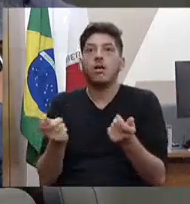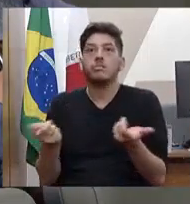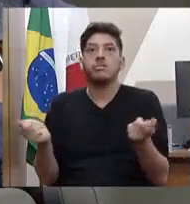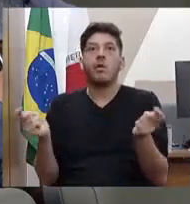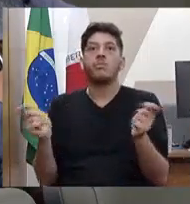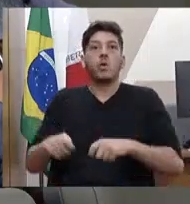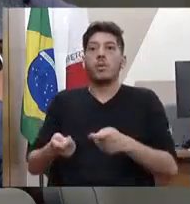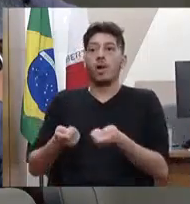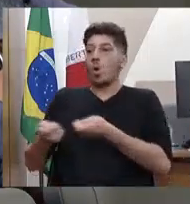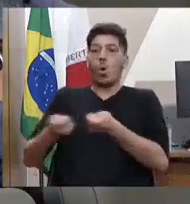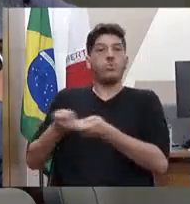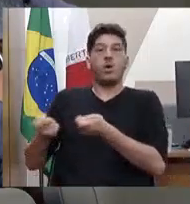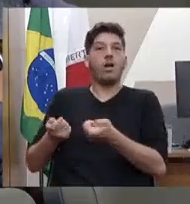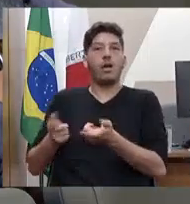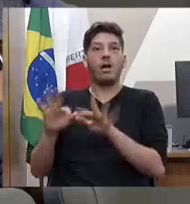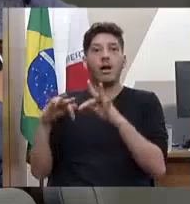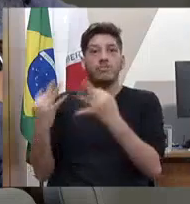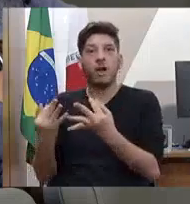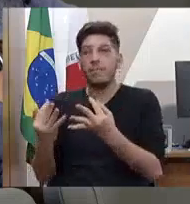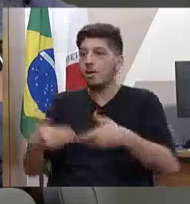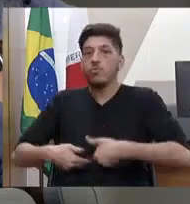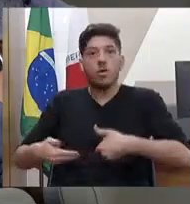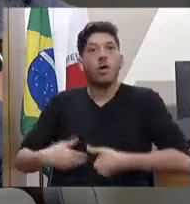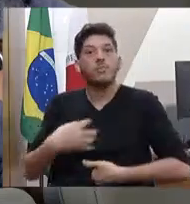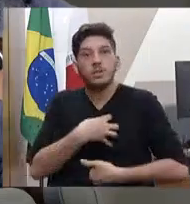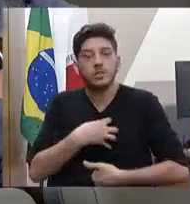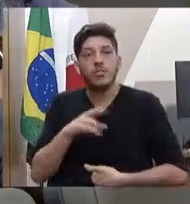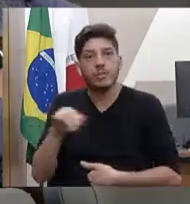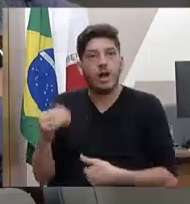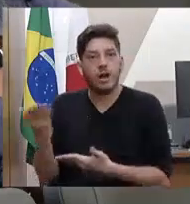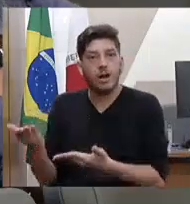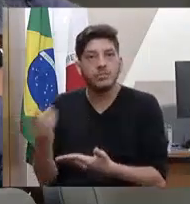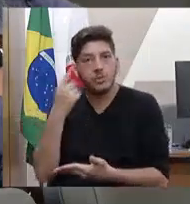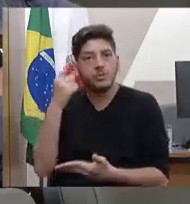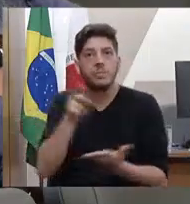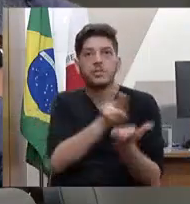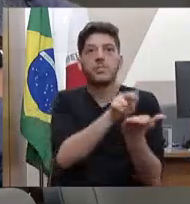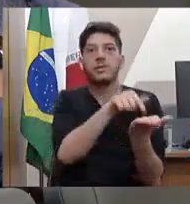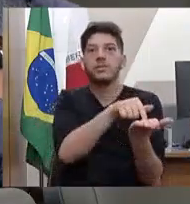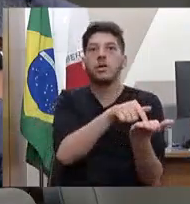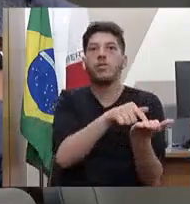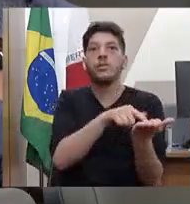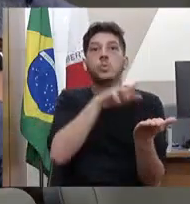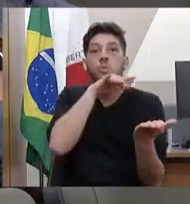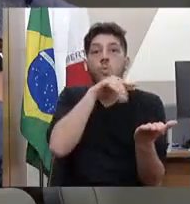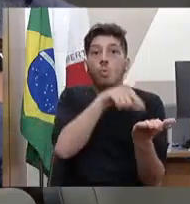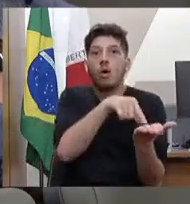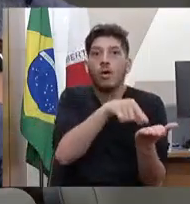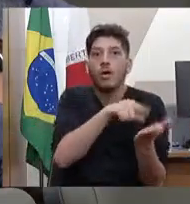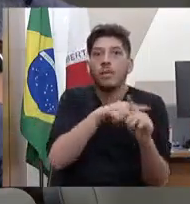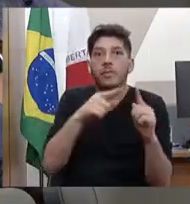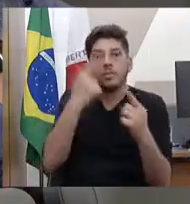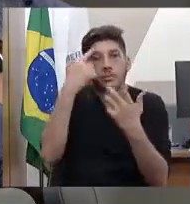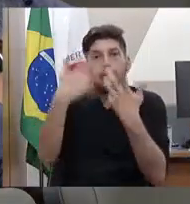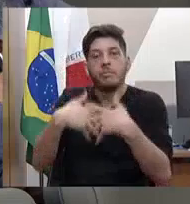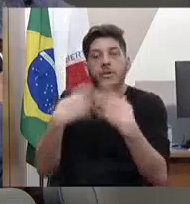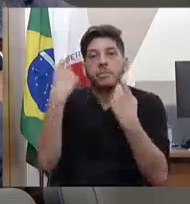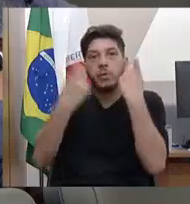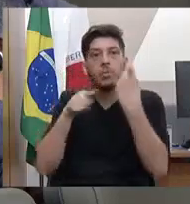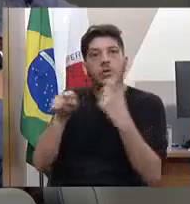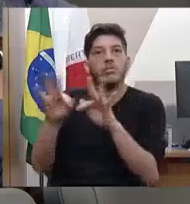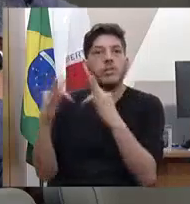ia passar fome então assim você imagina o desespero desse trabalhador da Saúde nós temos que olhar para isso